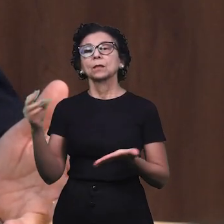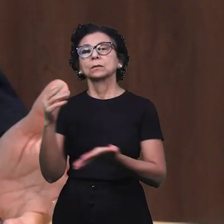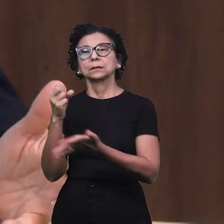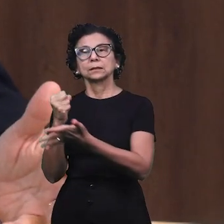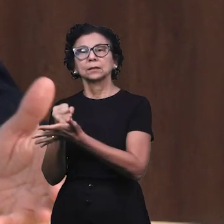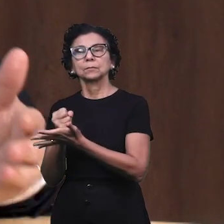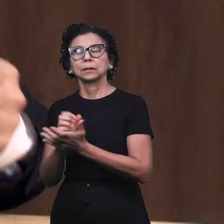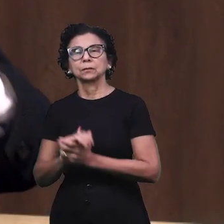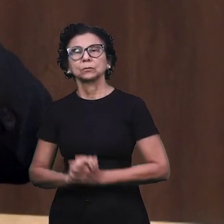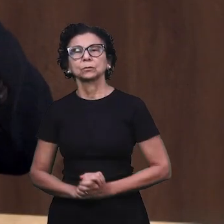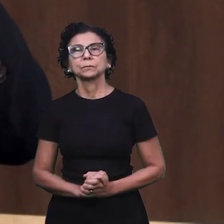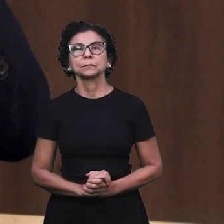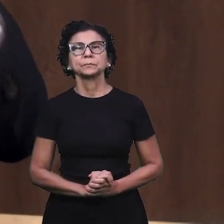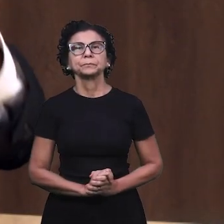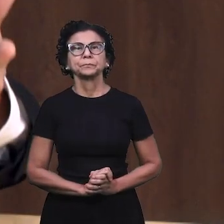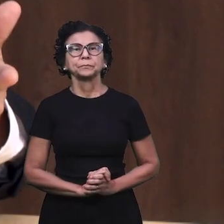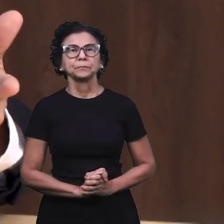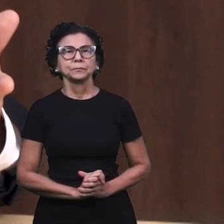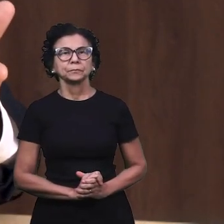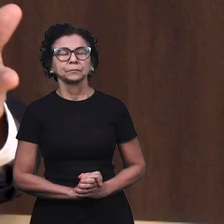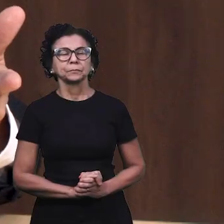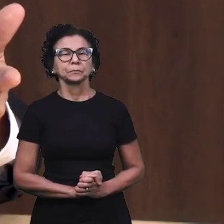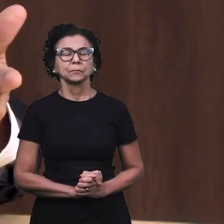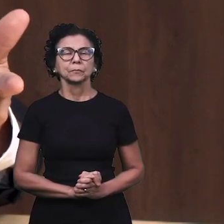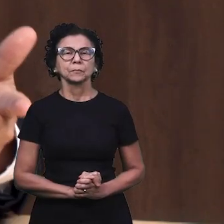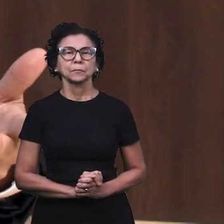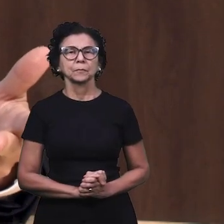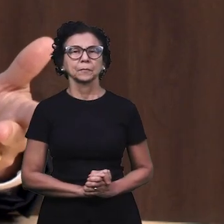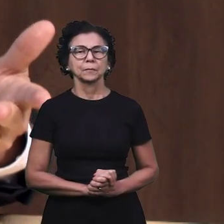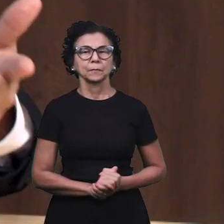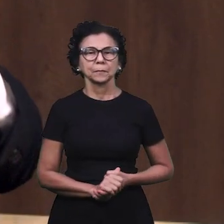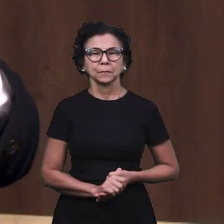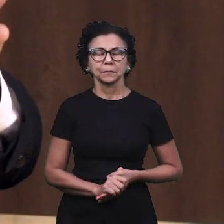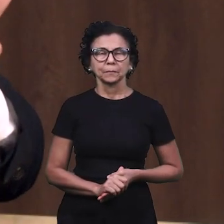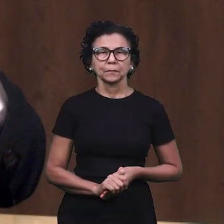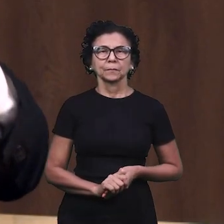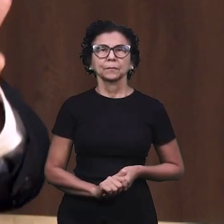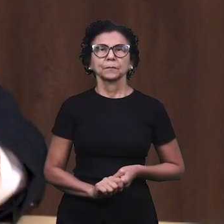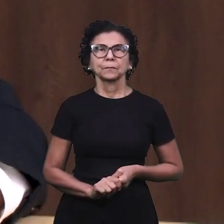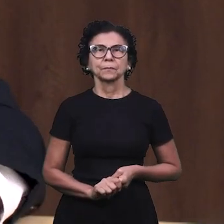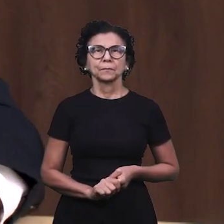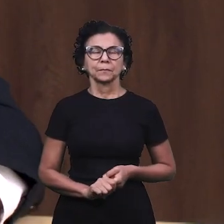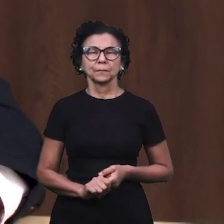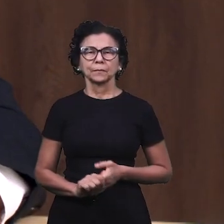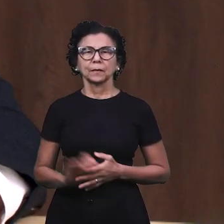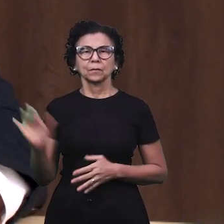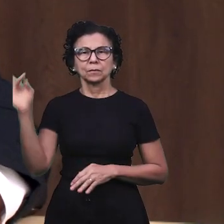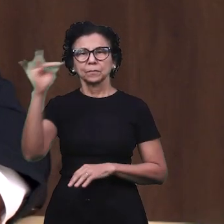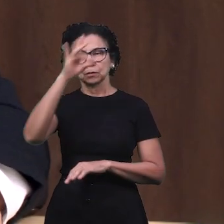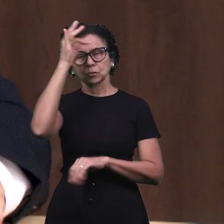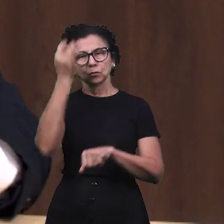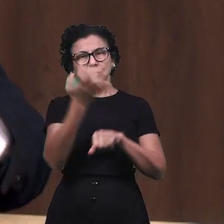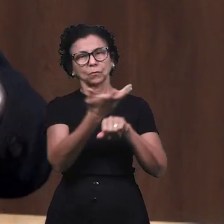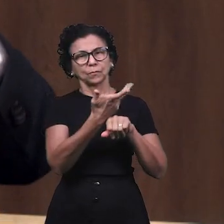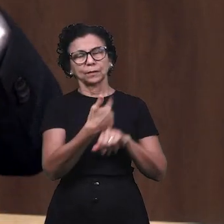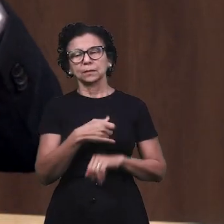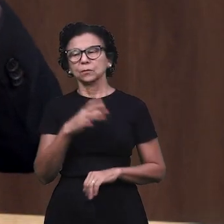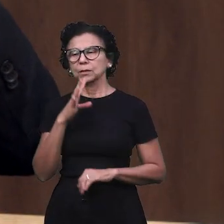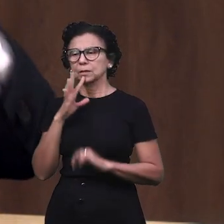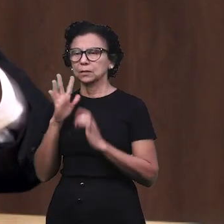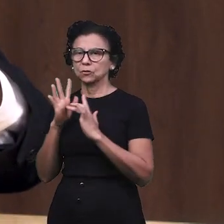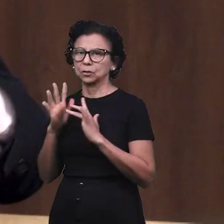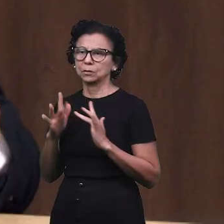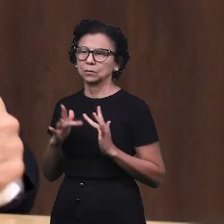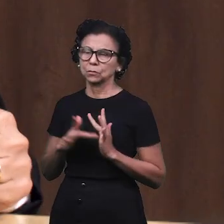quê? Jesus só se revela ao homem por uma operação do Espírito Santo. O Espírito